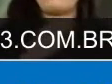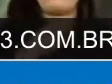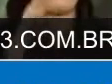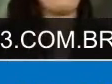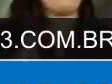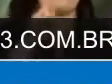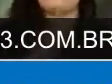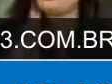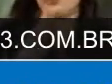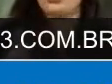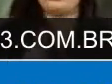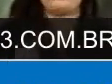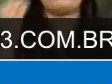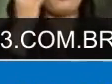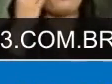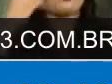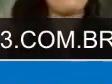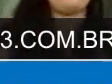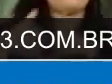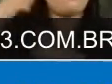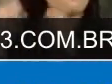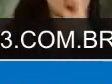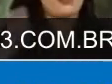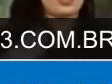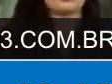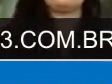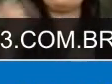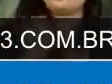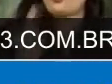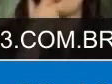produto e entrem em contato com o fabricante para substituição ou devolução.